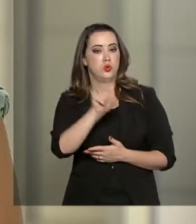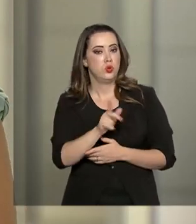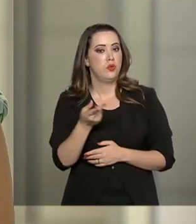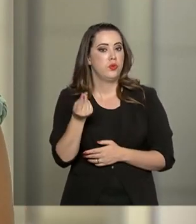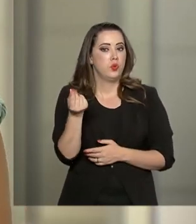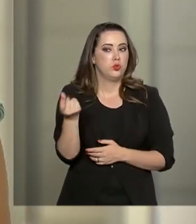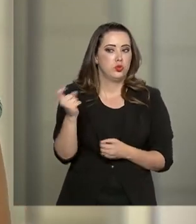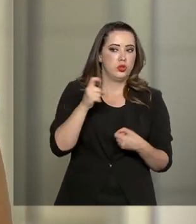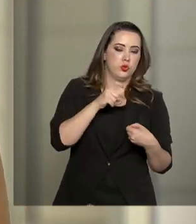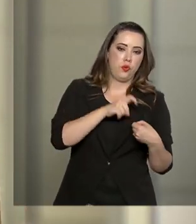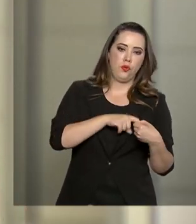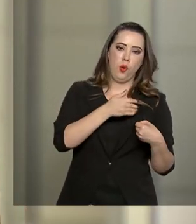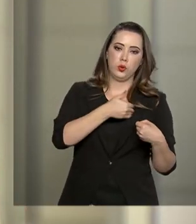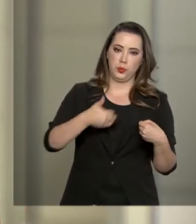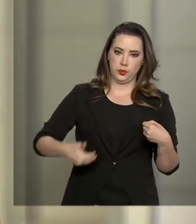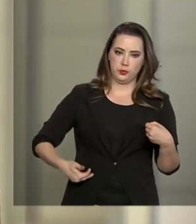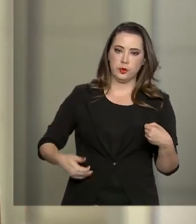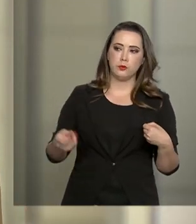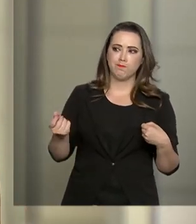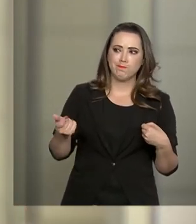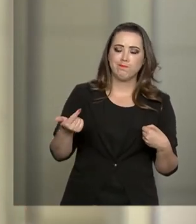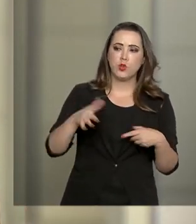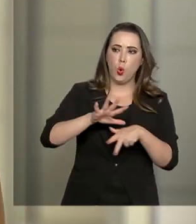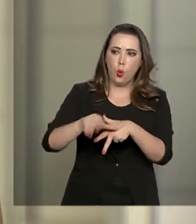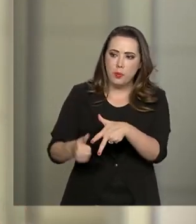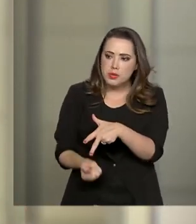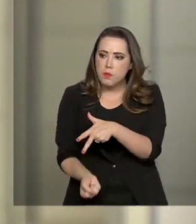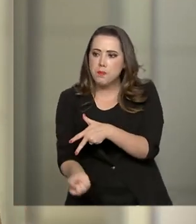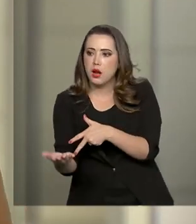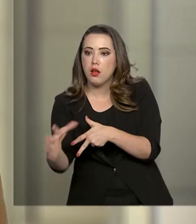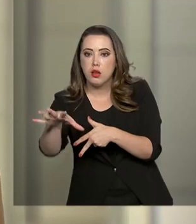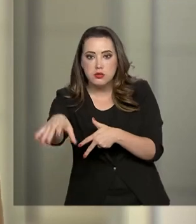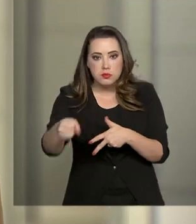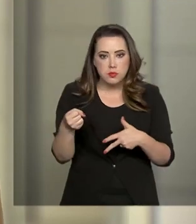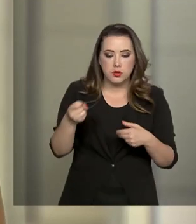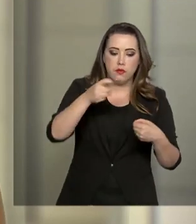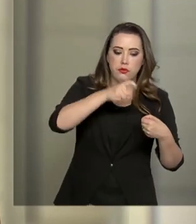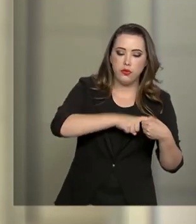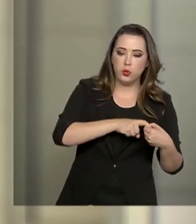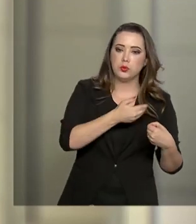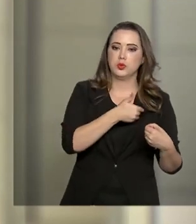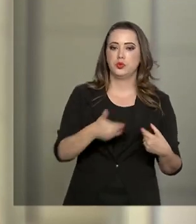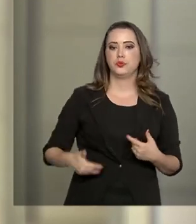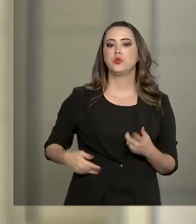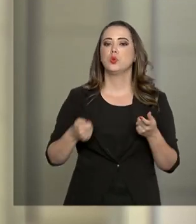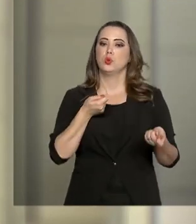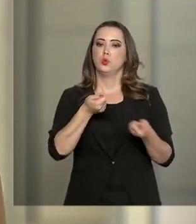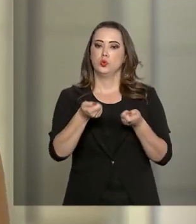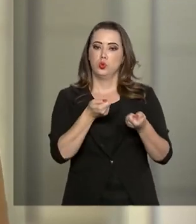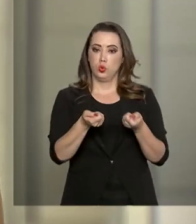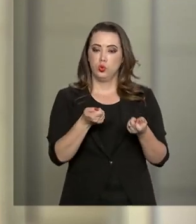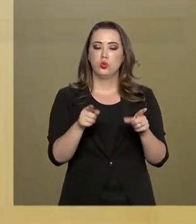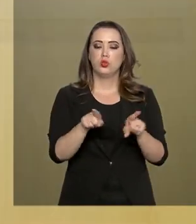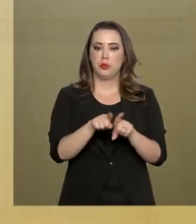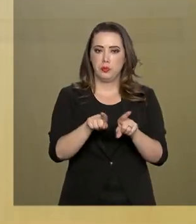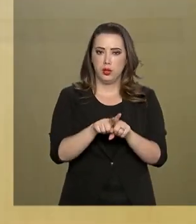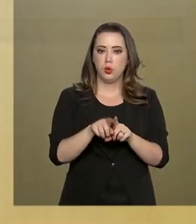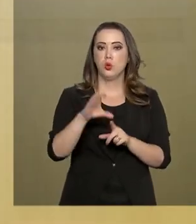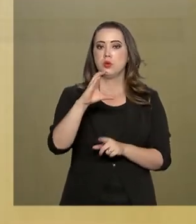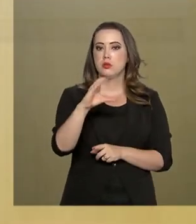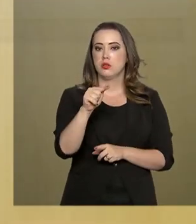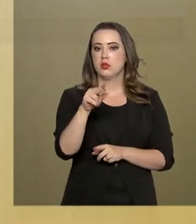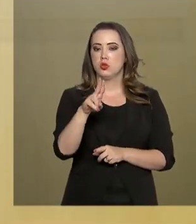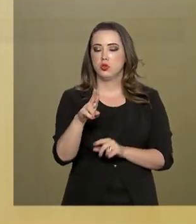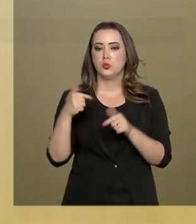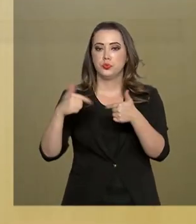cifras bilionárias para os cofres públicos haja o atuou em conjunto com a controladoria geral da união e para